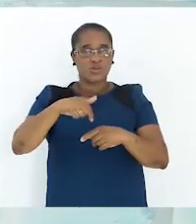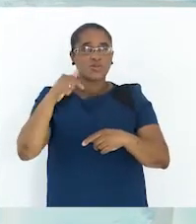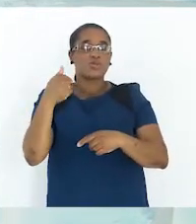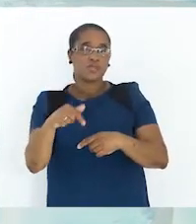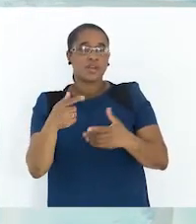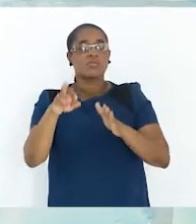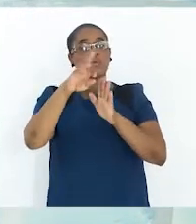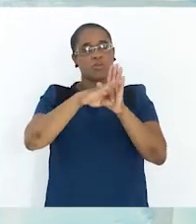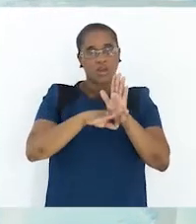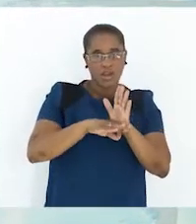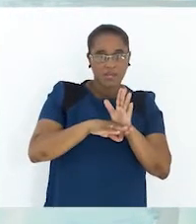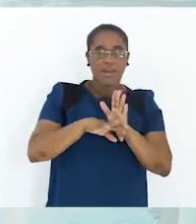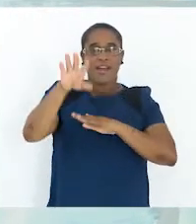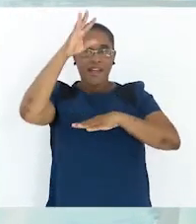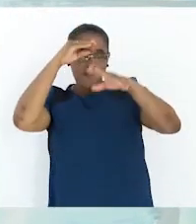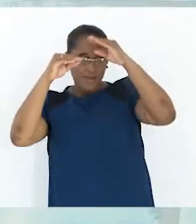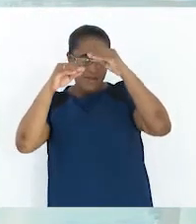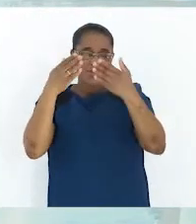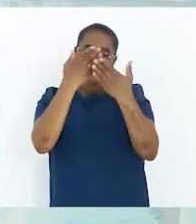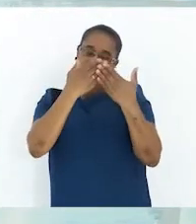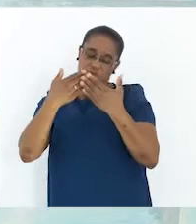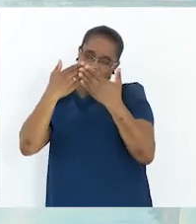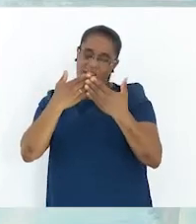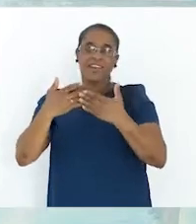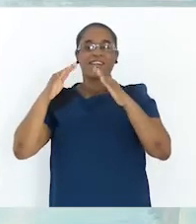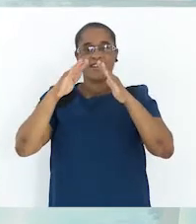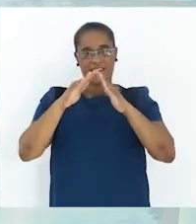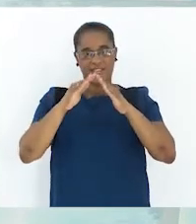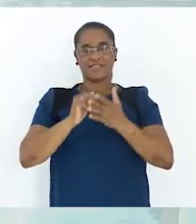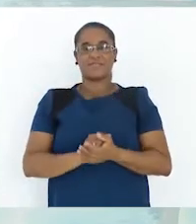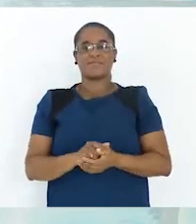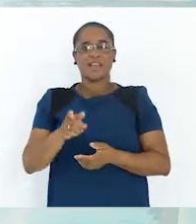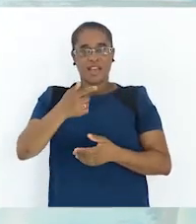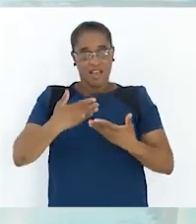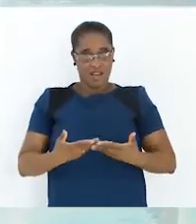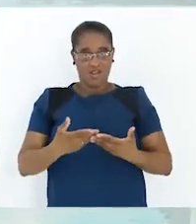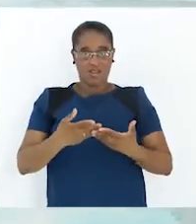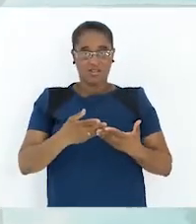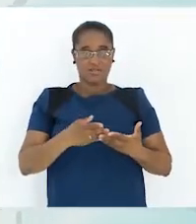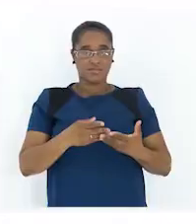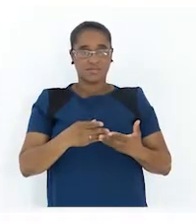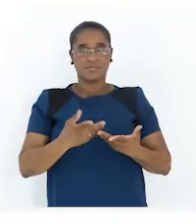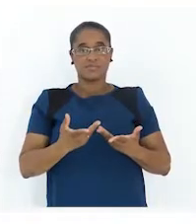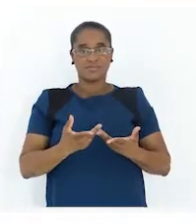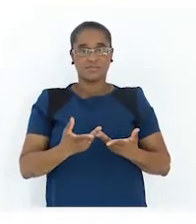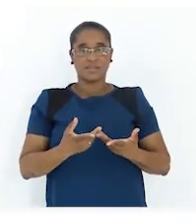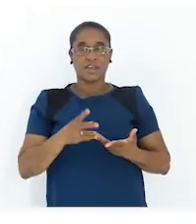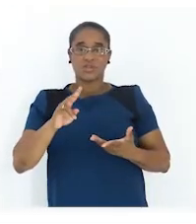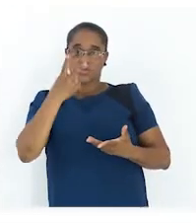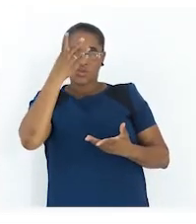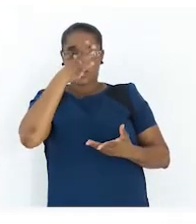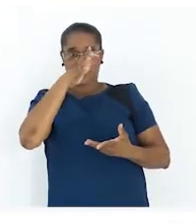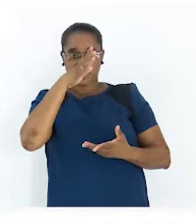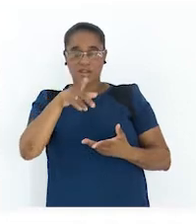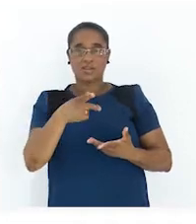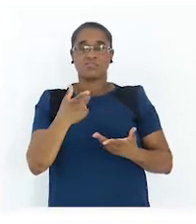no programa Aprender e Estudar em Casa. Vamos passar para a segunda atividade